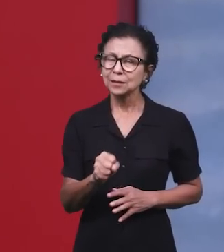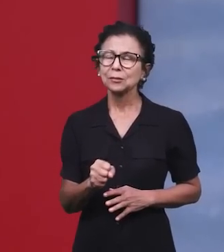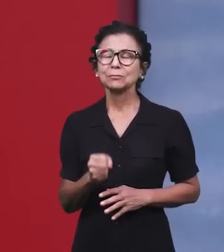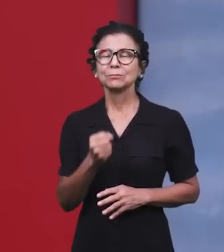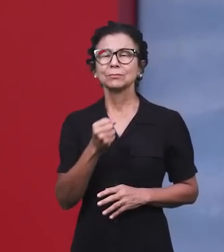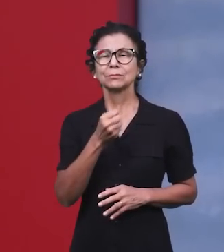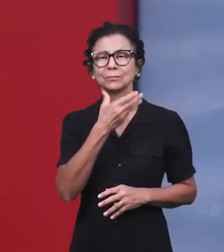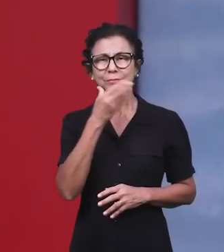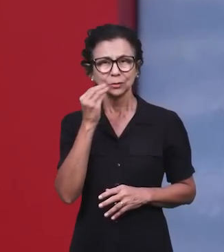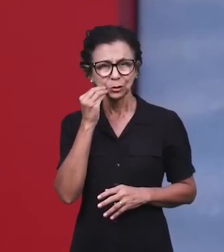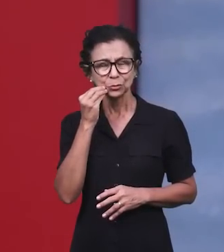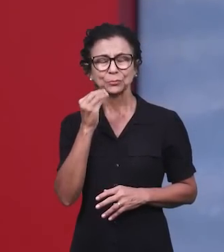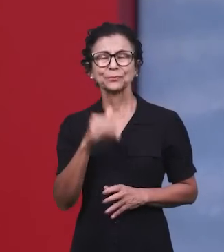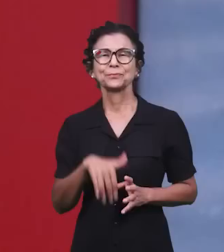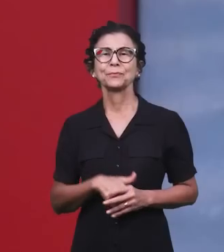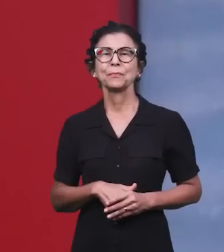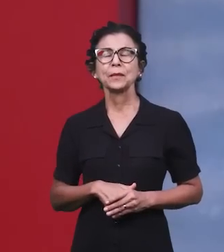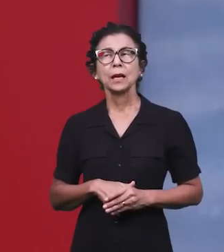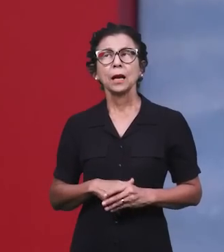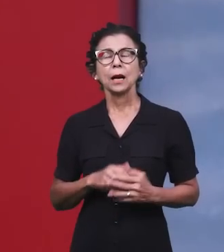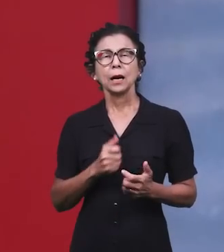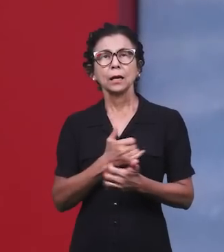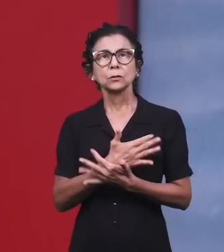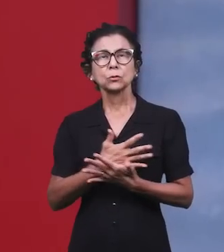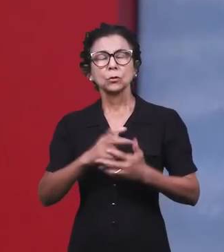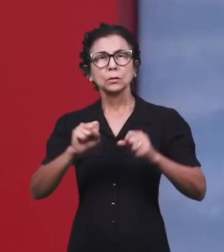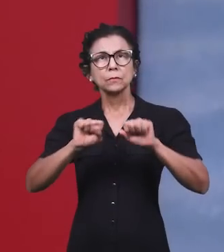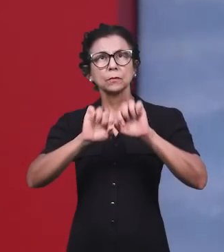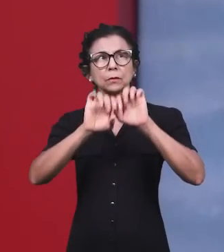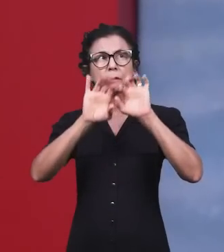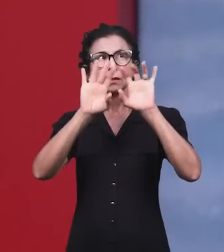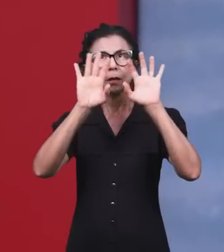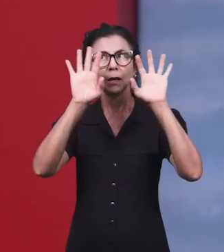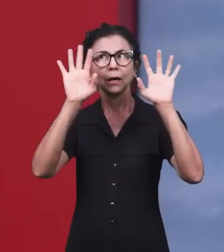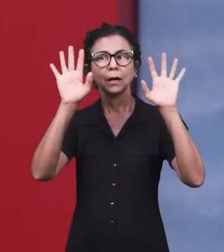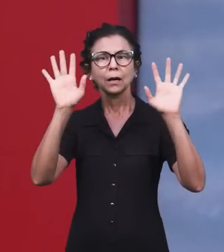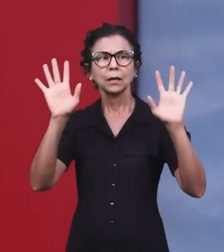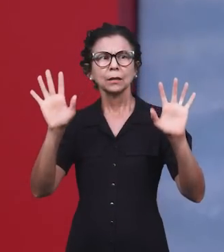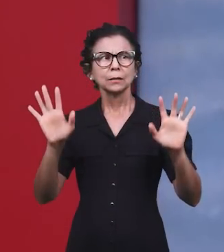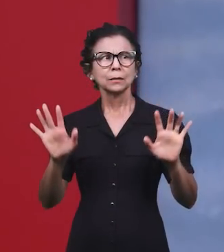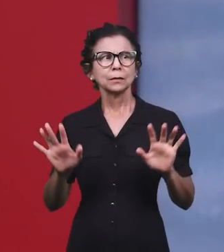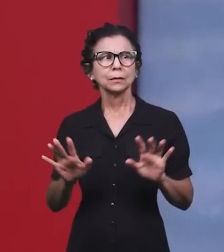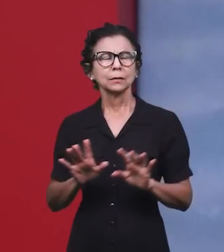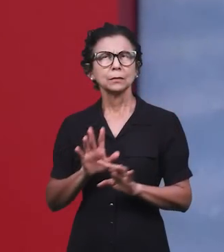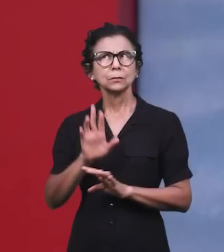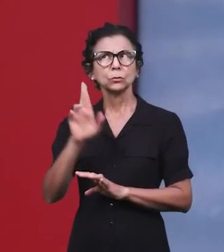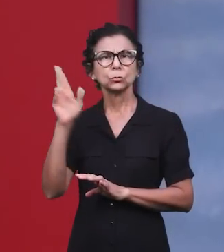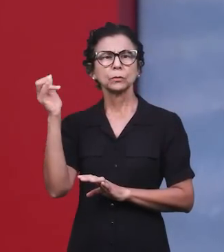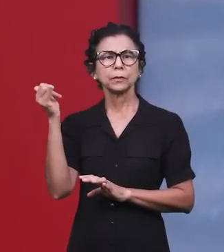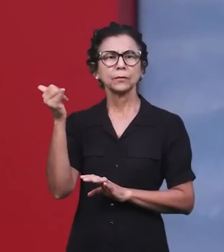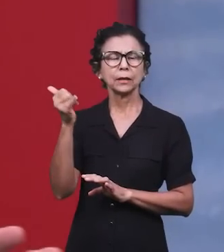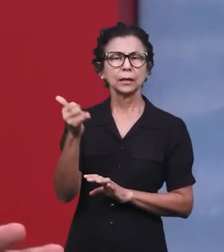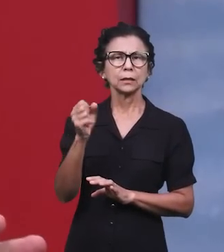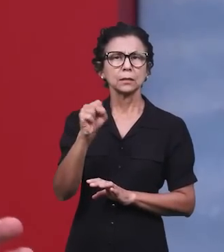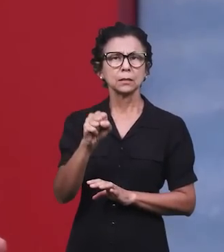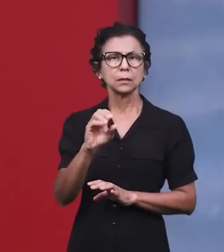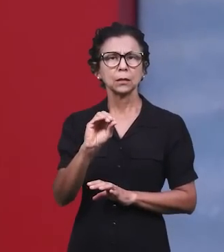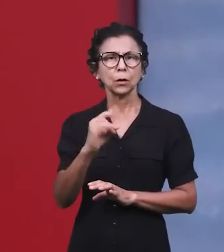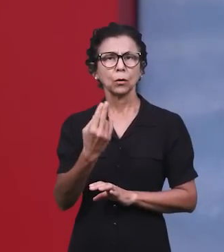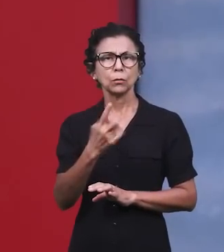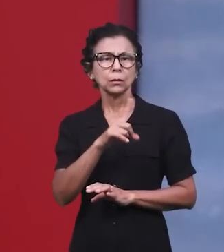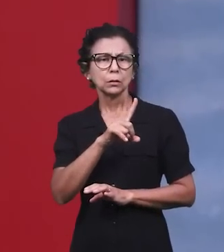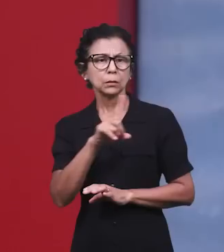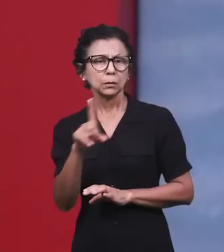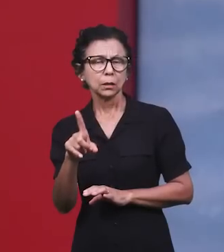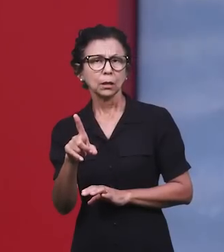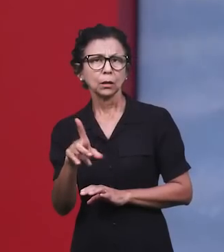jejum, as coisas vão clareando. E o próprio Senhor vai falando, vai dando sinais. O que é, o que não é. Quando